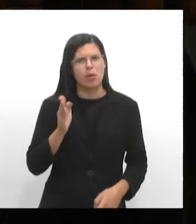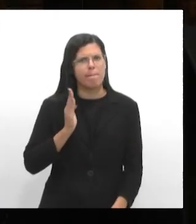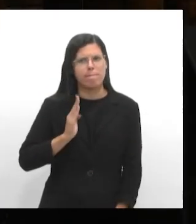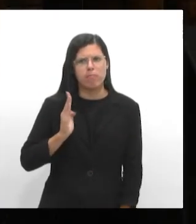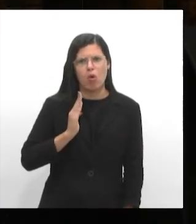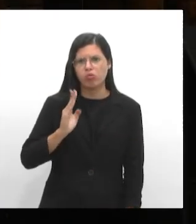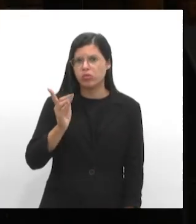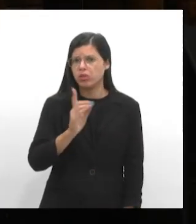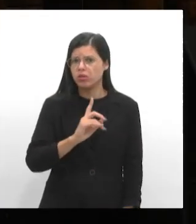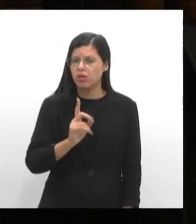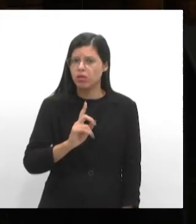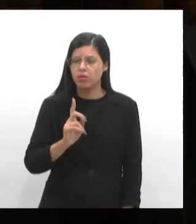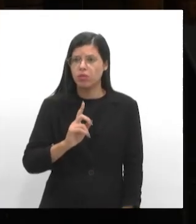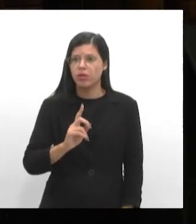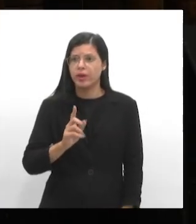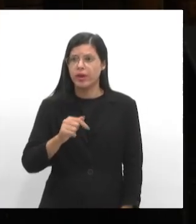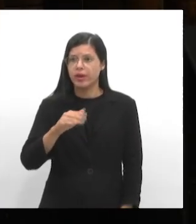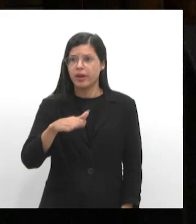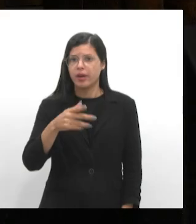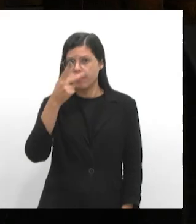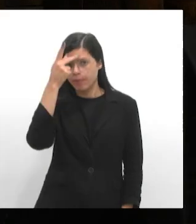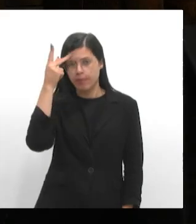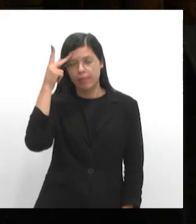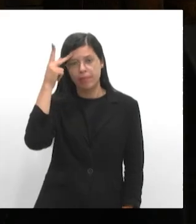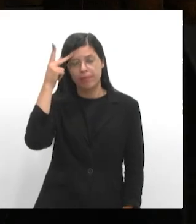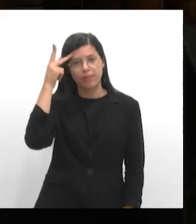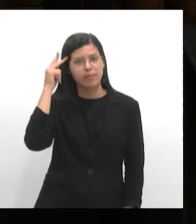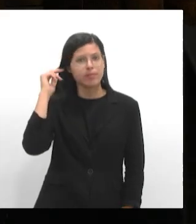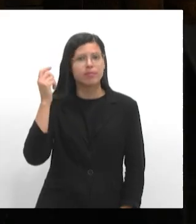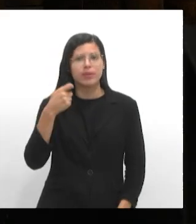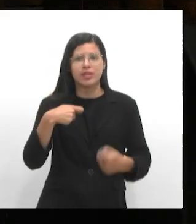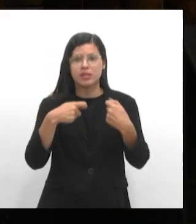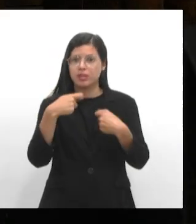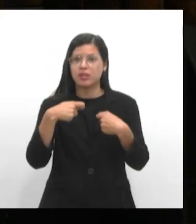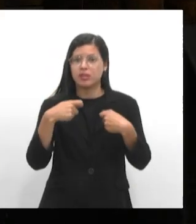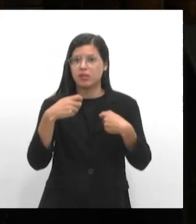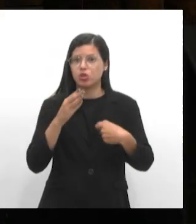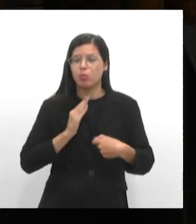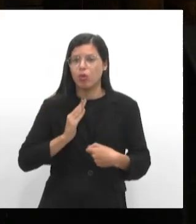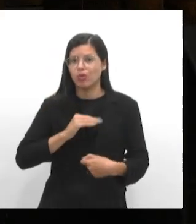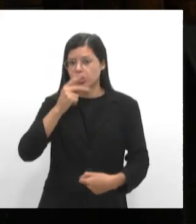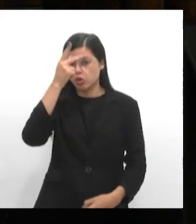de bolsa é a população mais pobre. E os